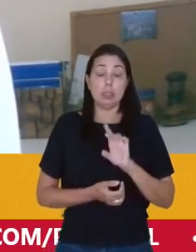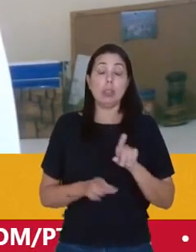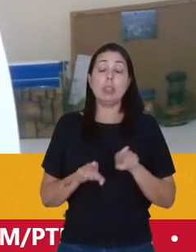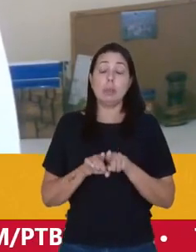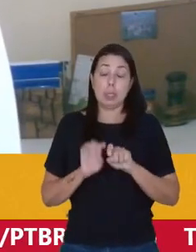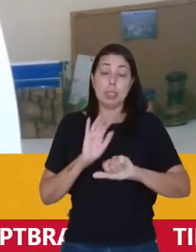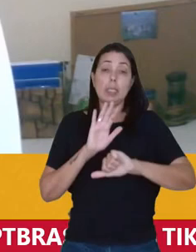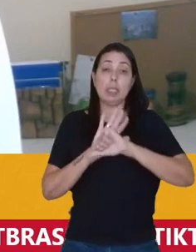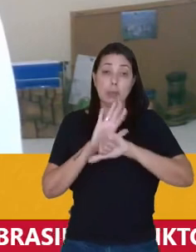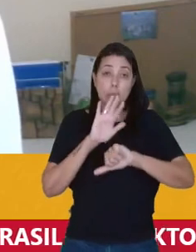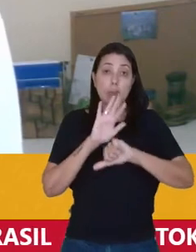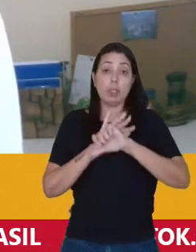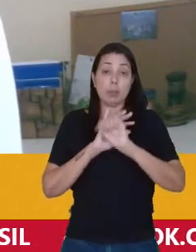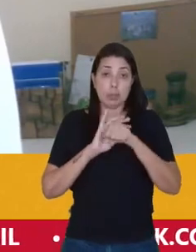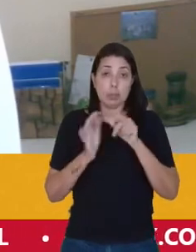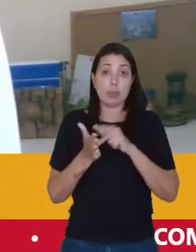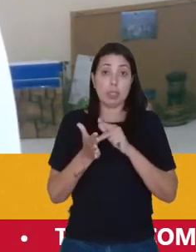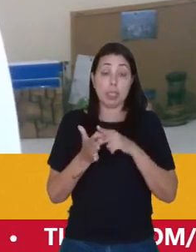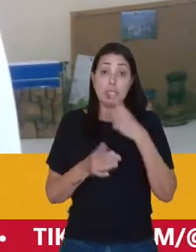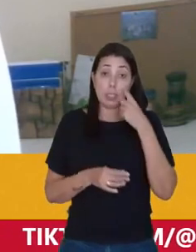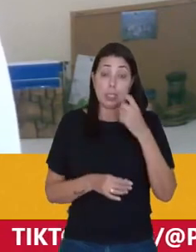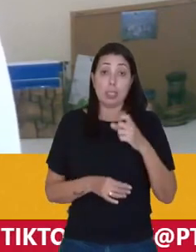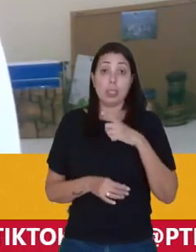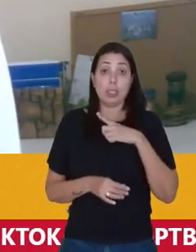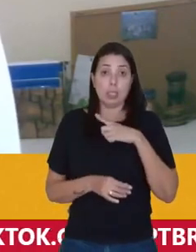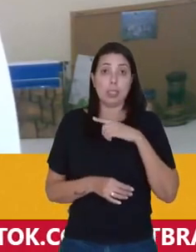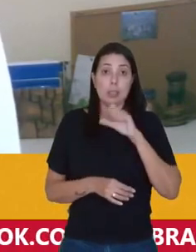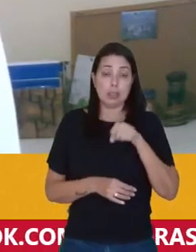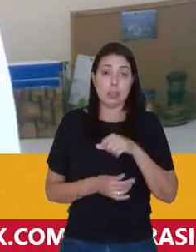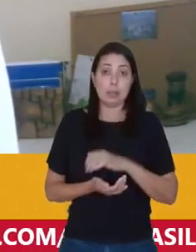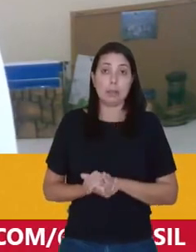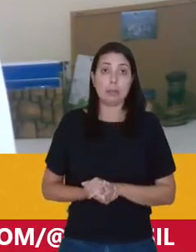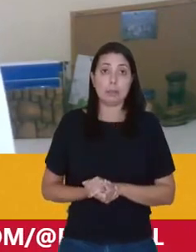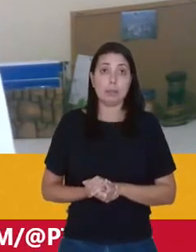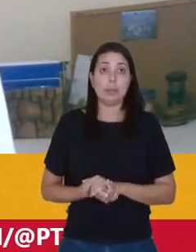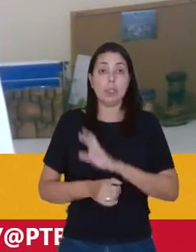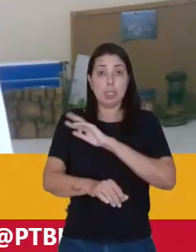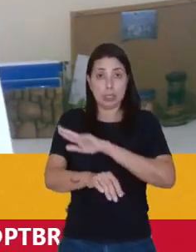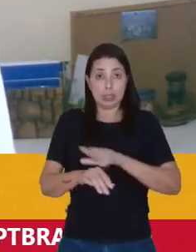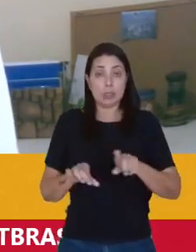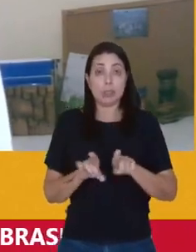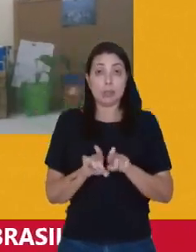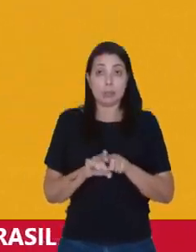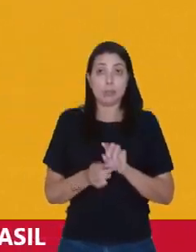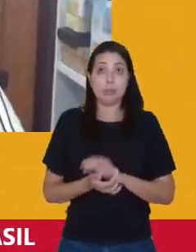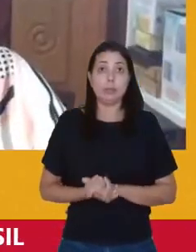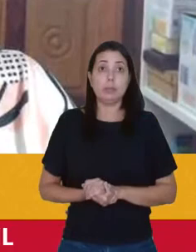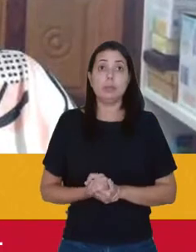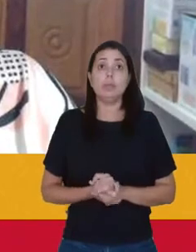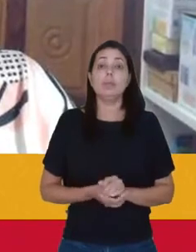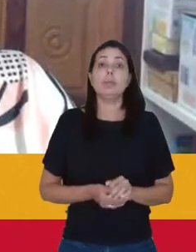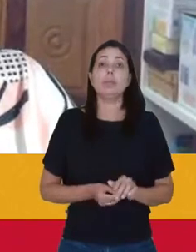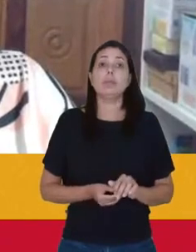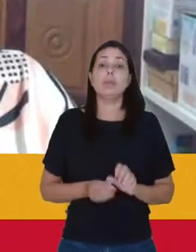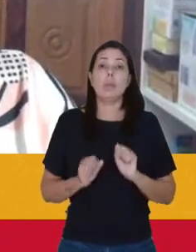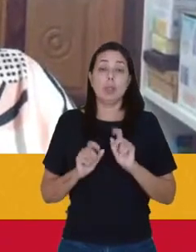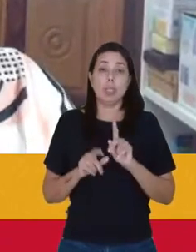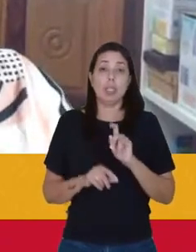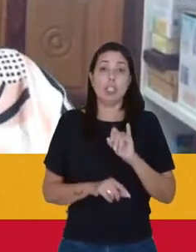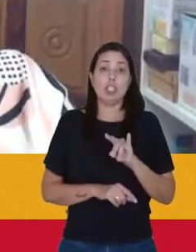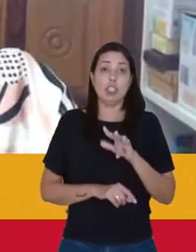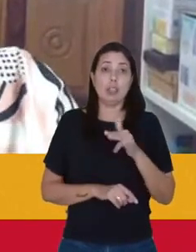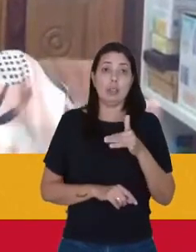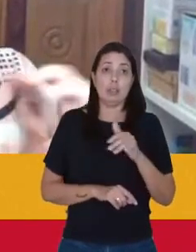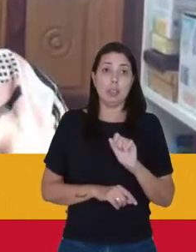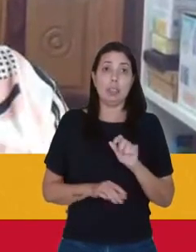crimes, esses crimes são crimes intencionais, são dolosos e racistas. Ok, Givânia